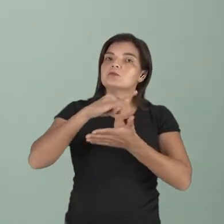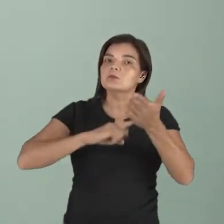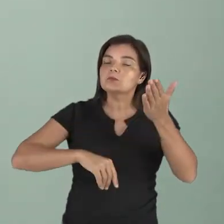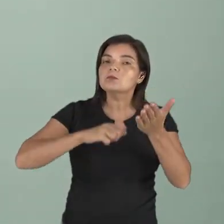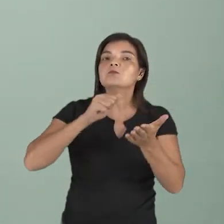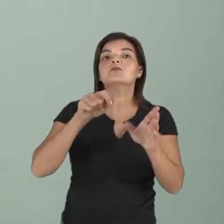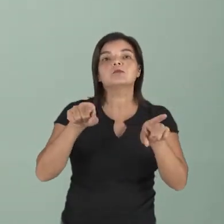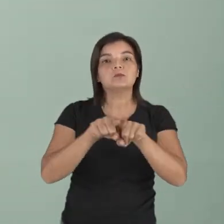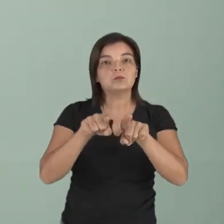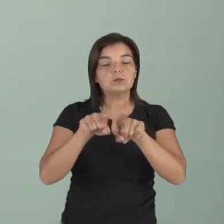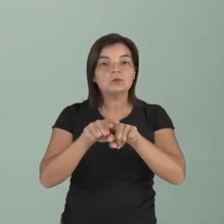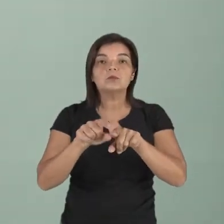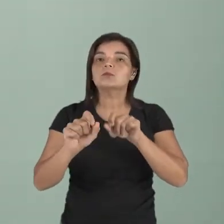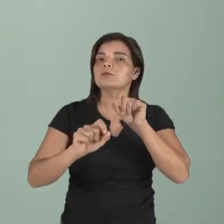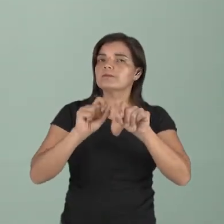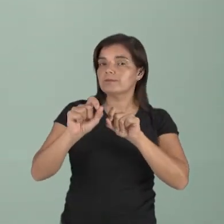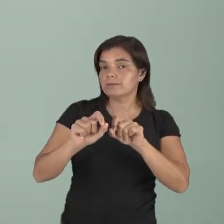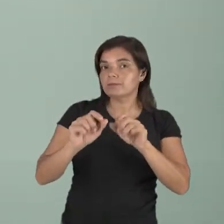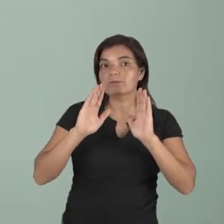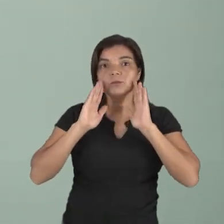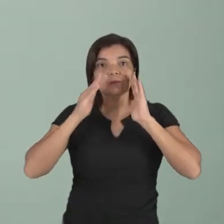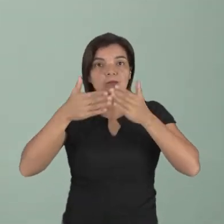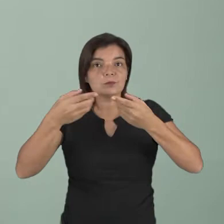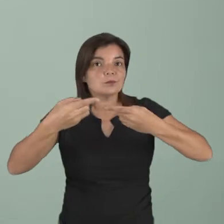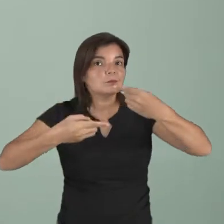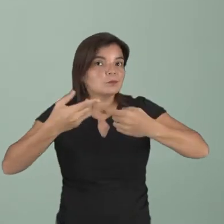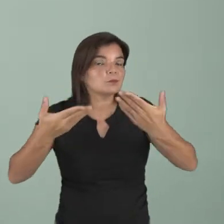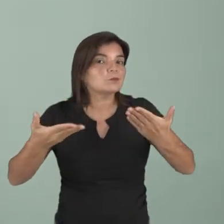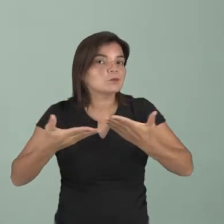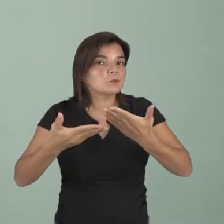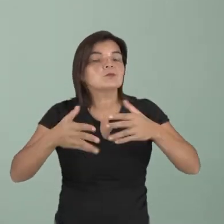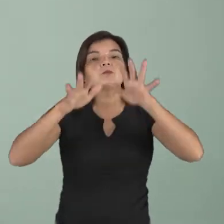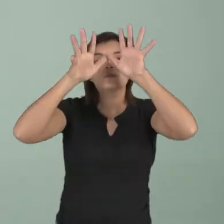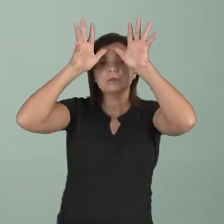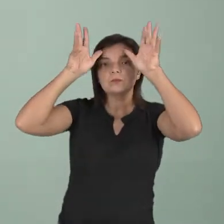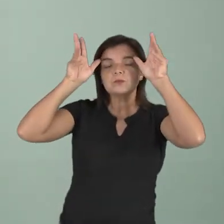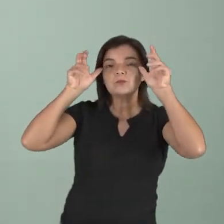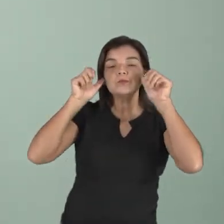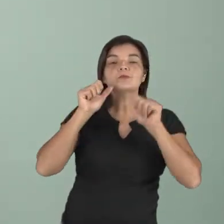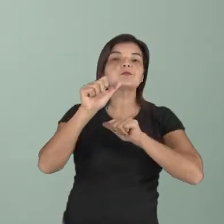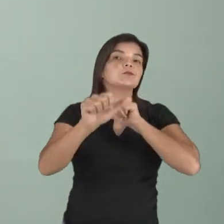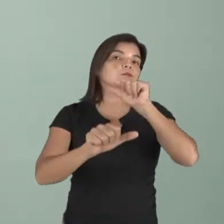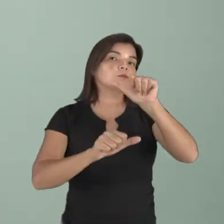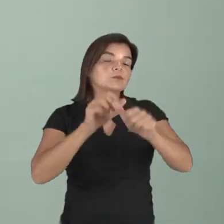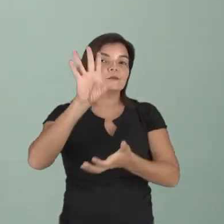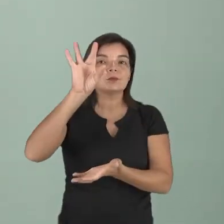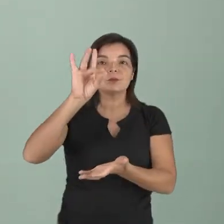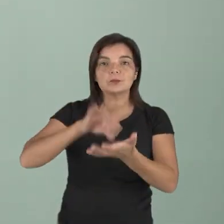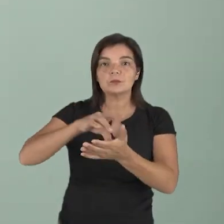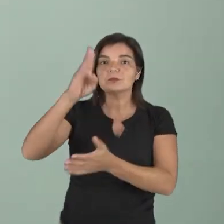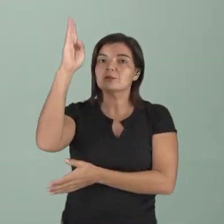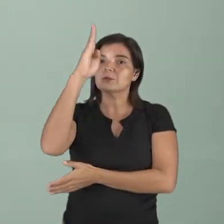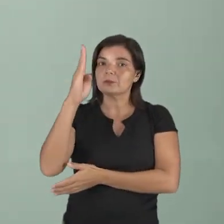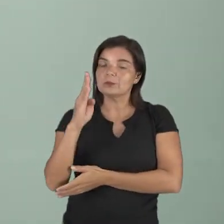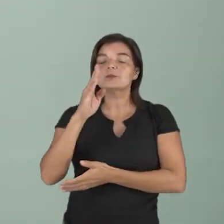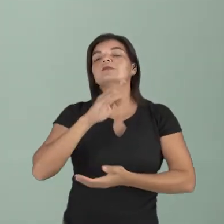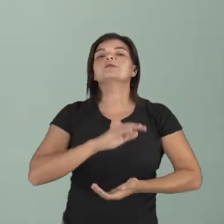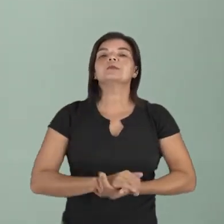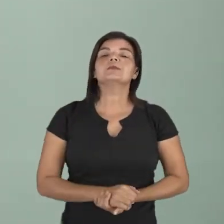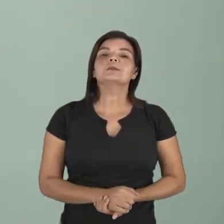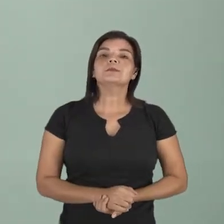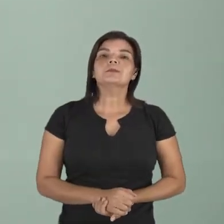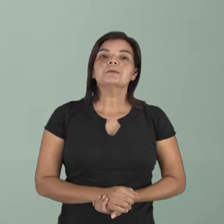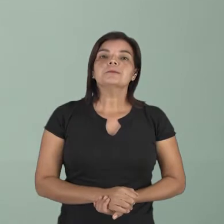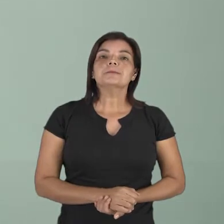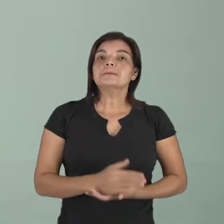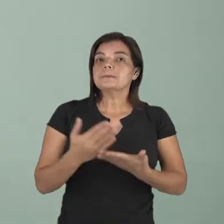e tratados, que não é o nosso foco discutir agora, o Acre se torna oficialmente brasileiro, certo? Ele é anexado ao